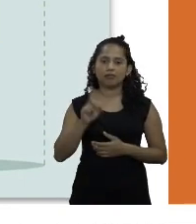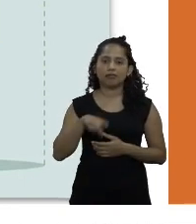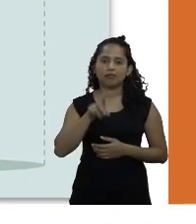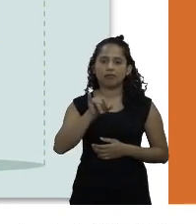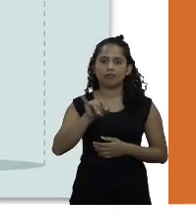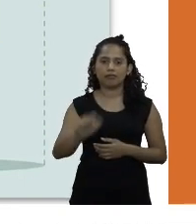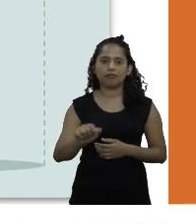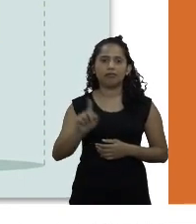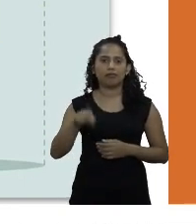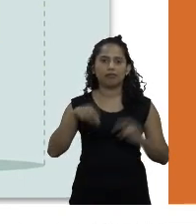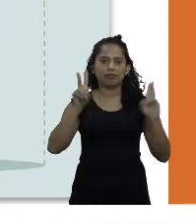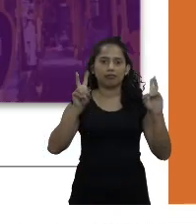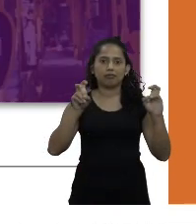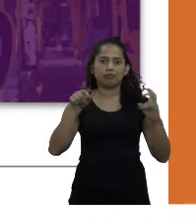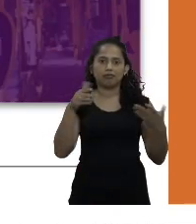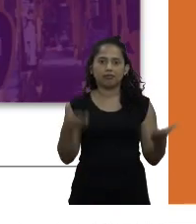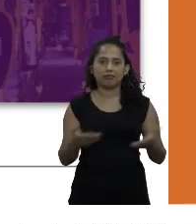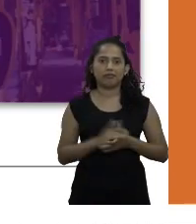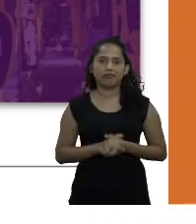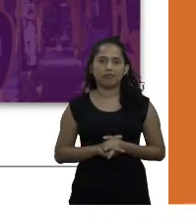tema dessa talk, certo?